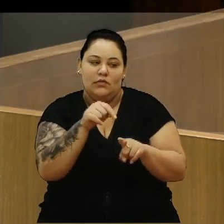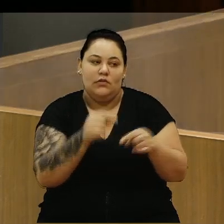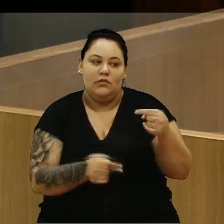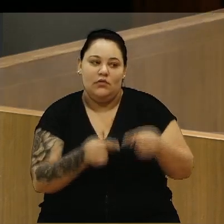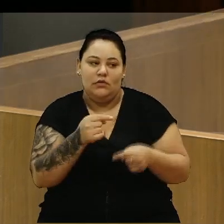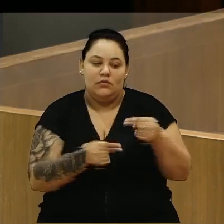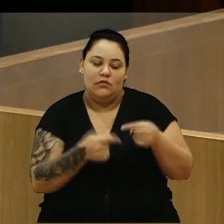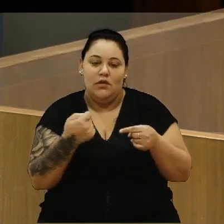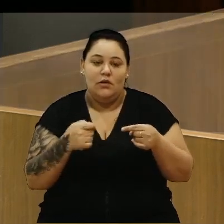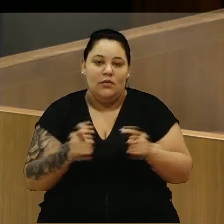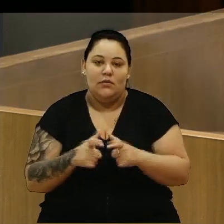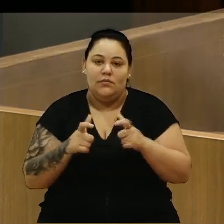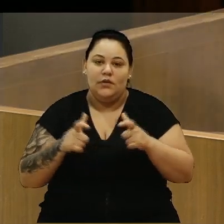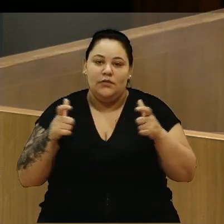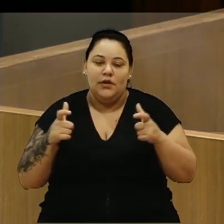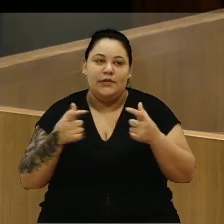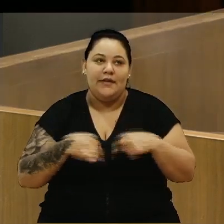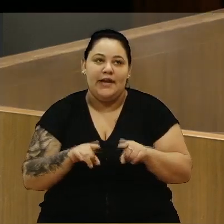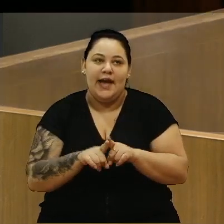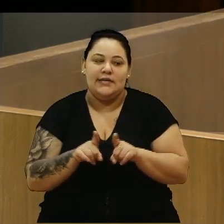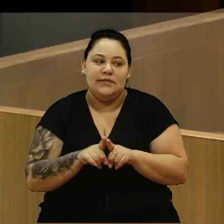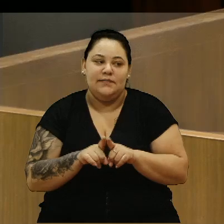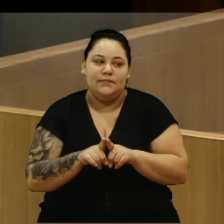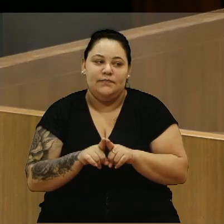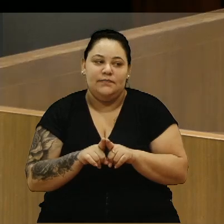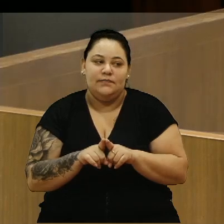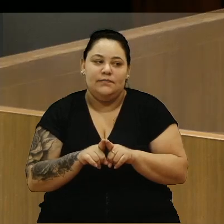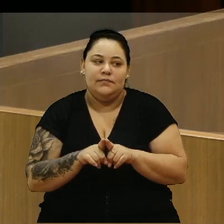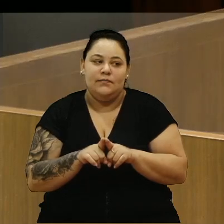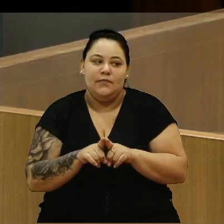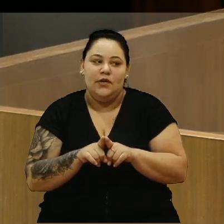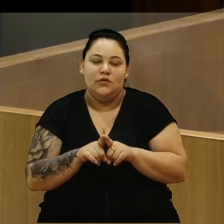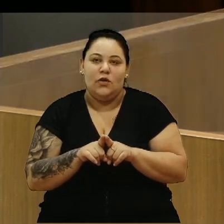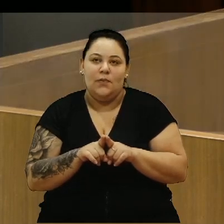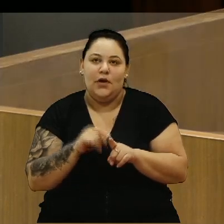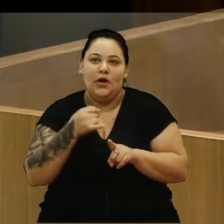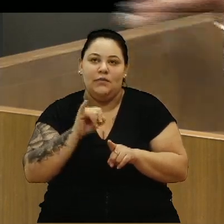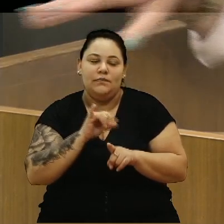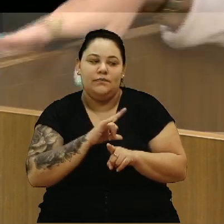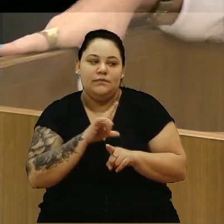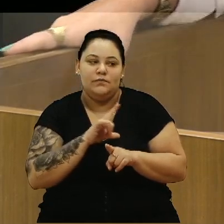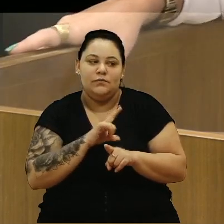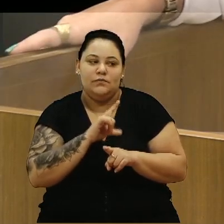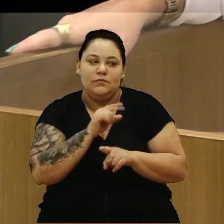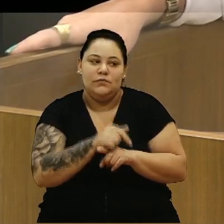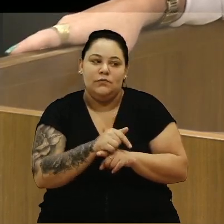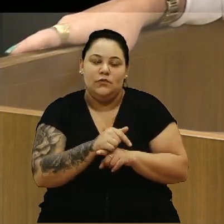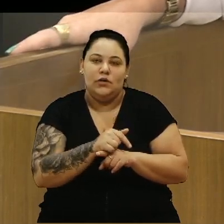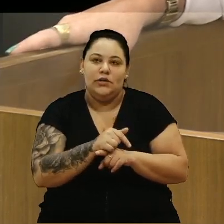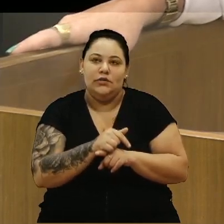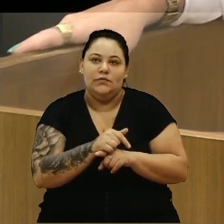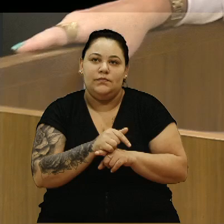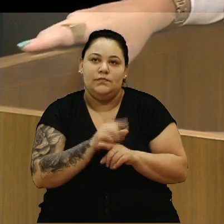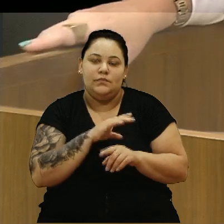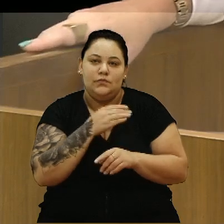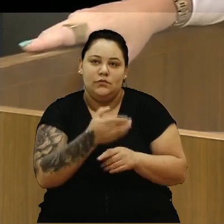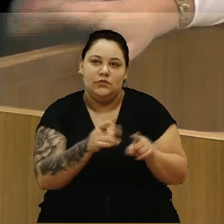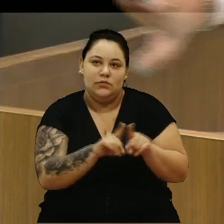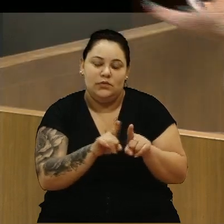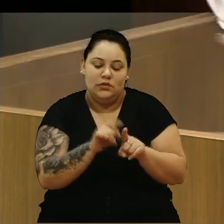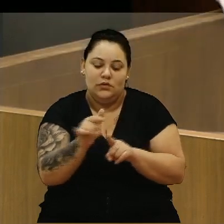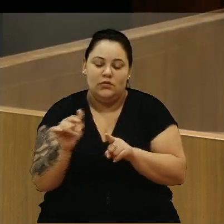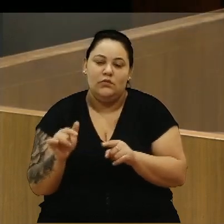ampliado. Então, também agradeço tanto a todas as vereadoras que se empenharam com isso, como a servidora Jaque. A outra